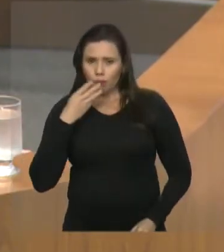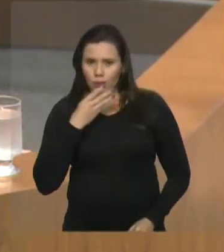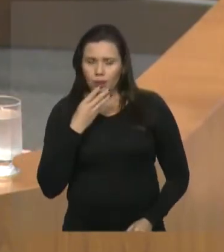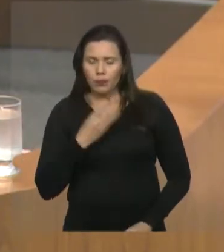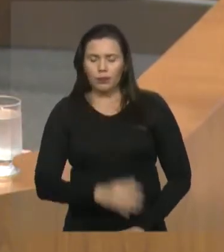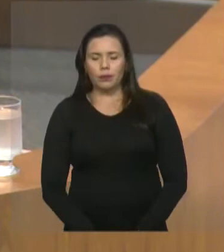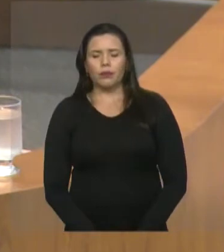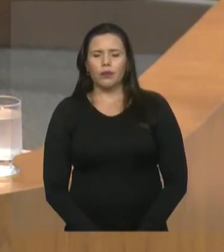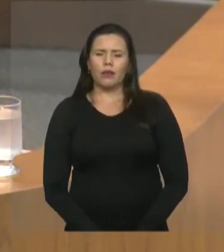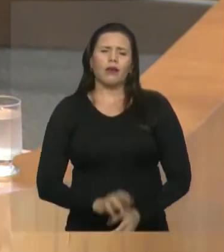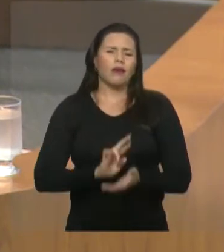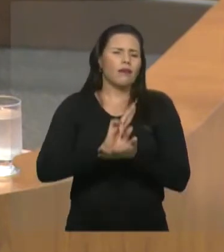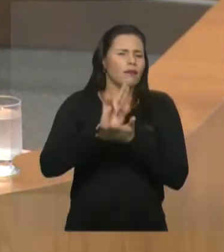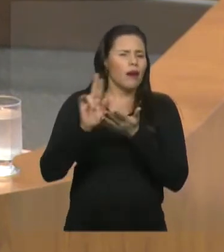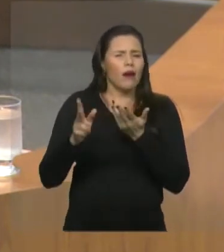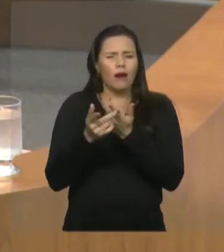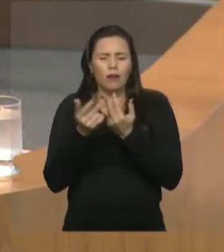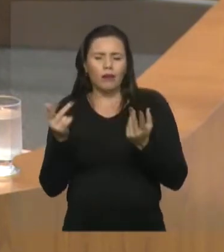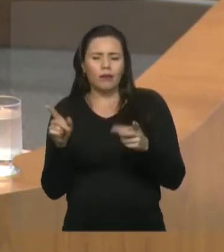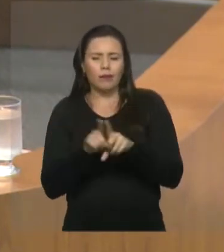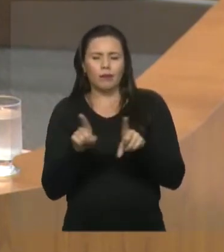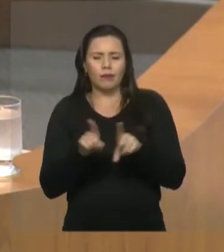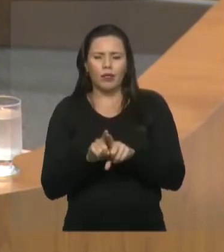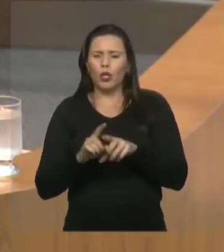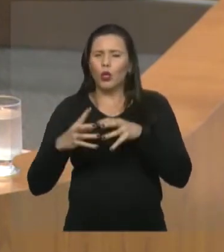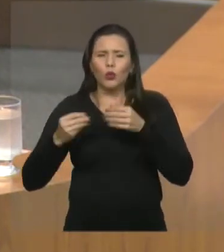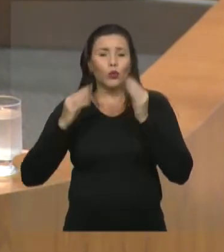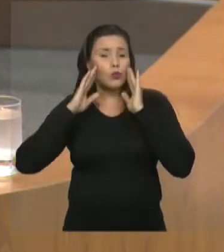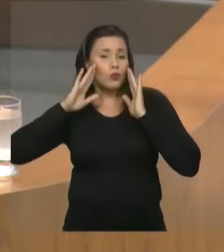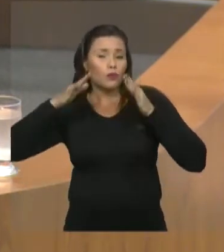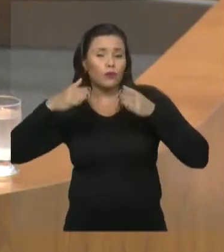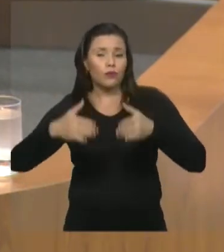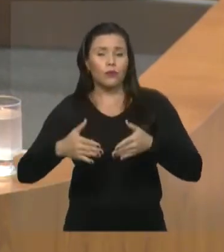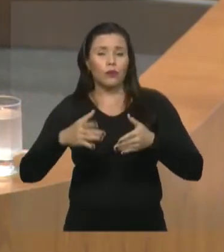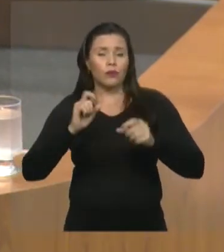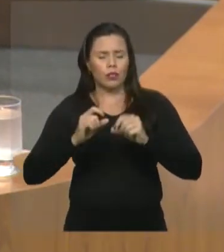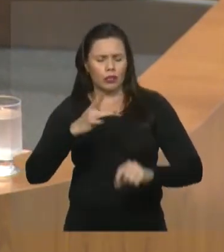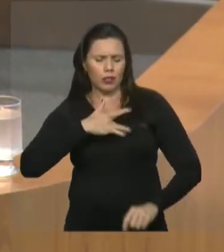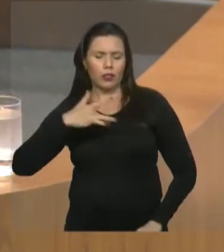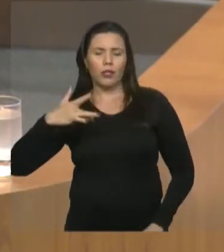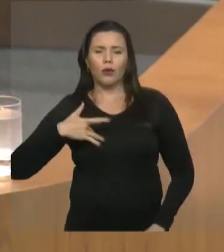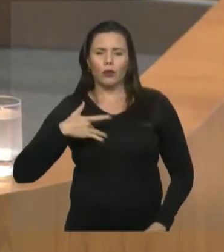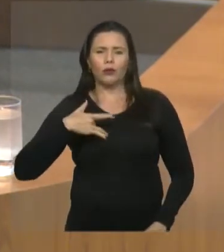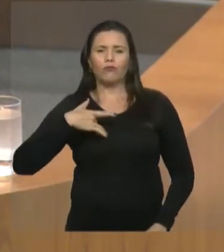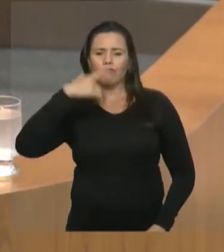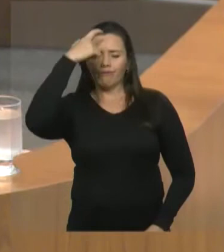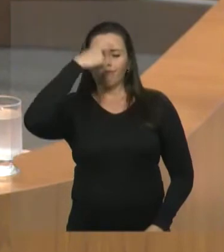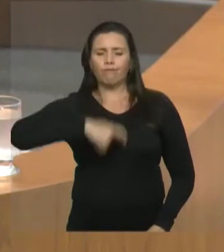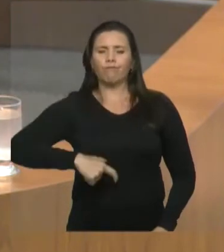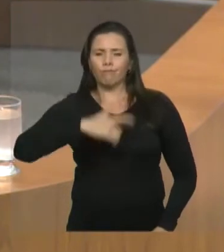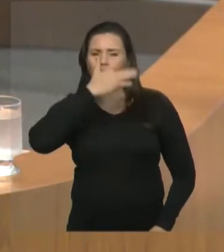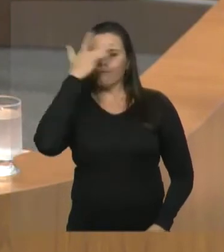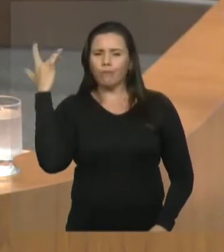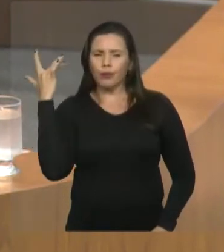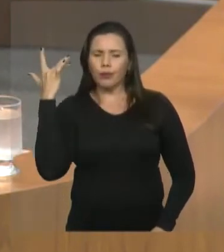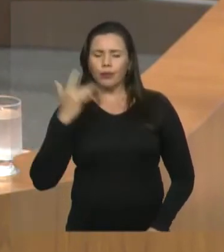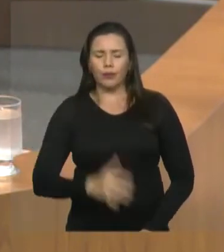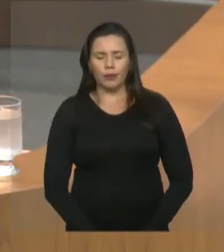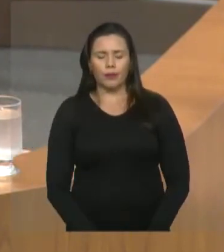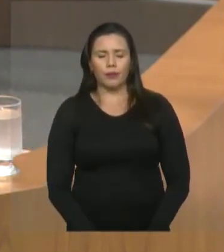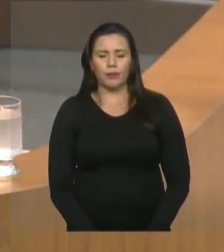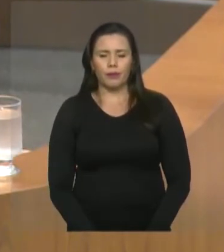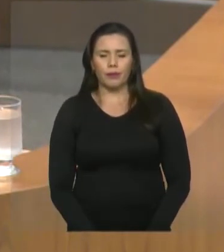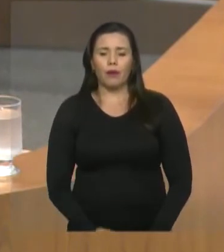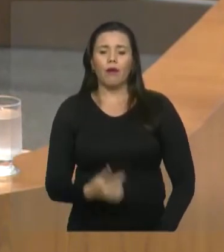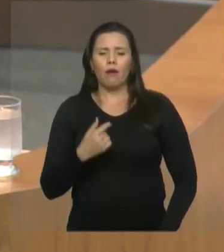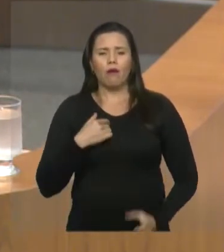importante no que se diz a saúde mental para o nosso Estado. Digo até, senhores deputados e a